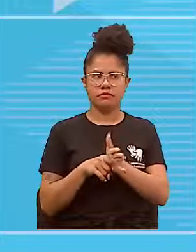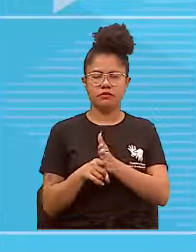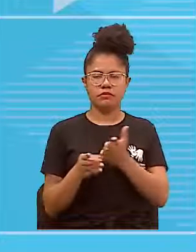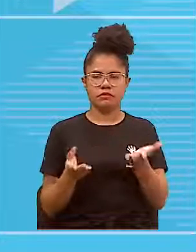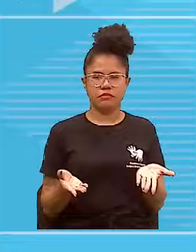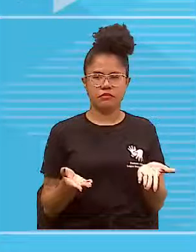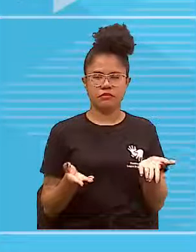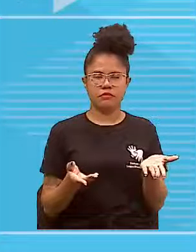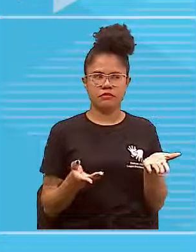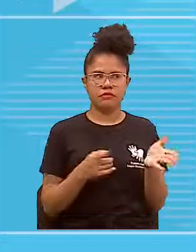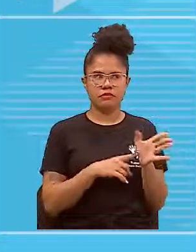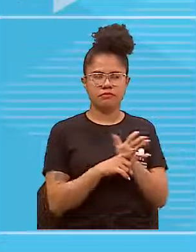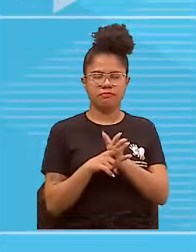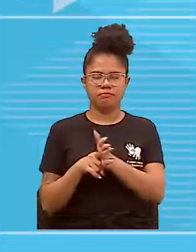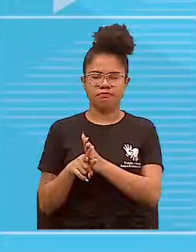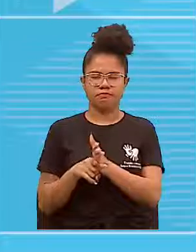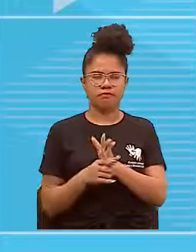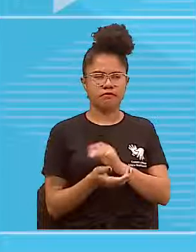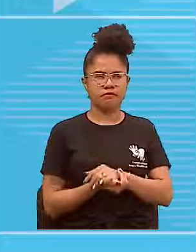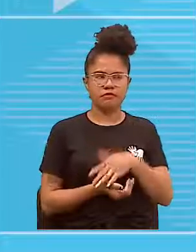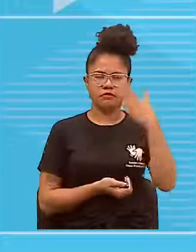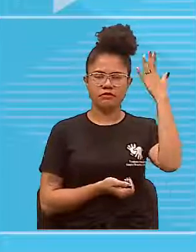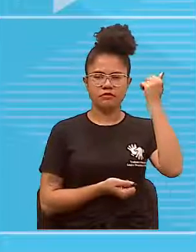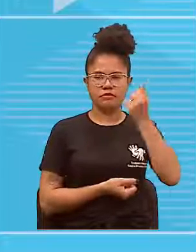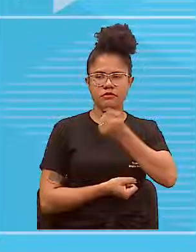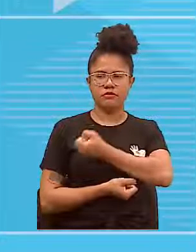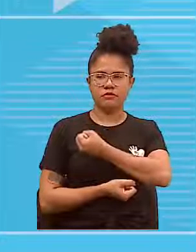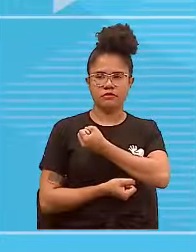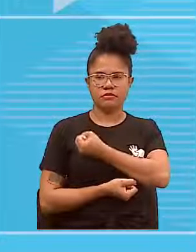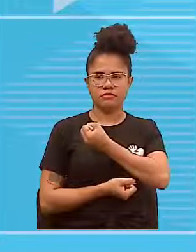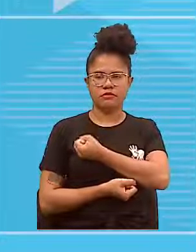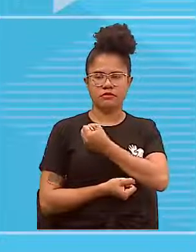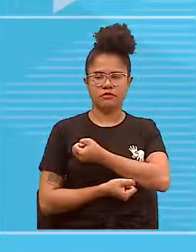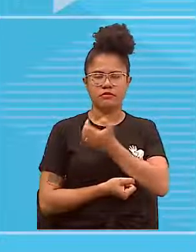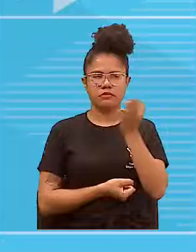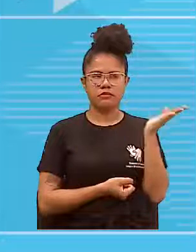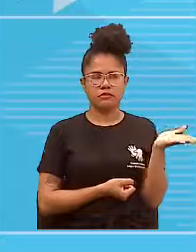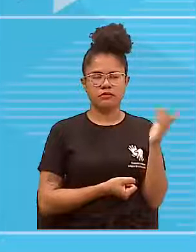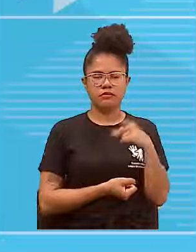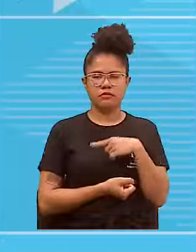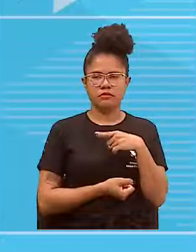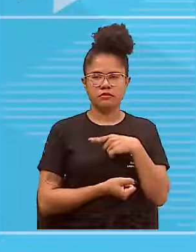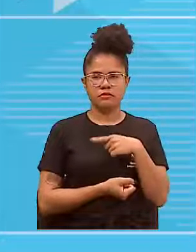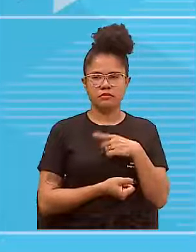e eu procuro saber aqui, ó, aqui é o número de dados que eu peguei aleatório.